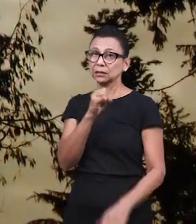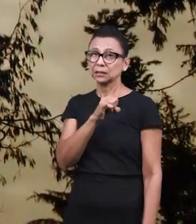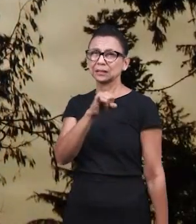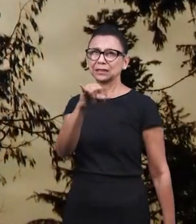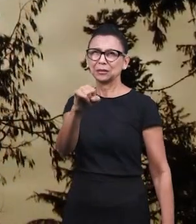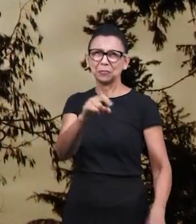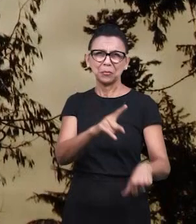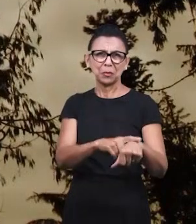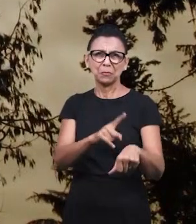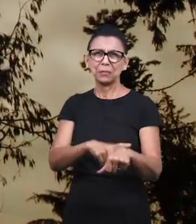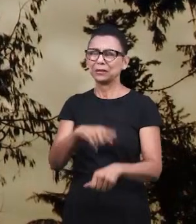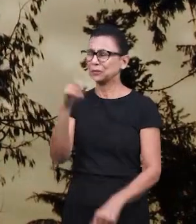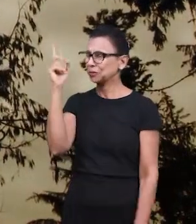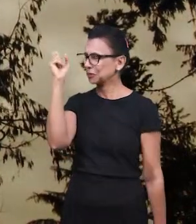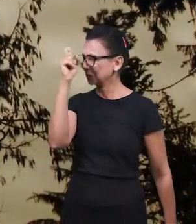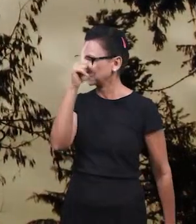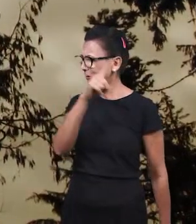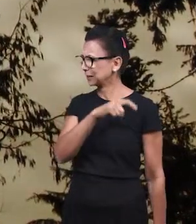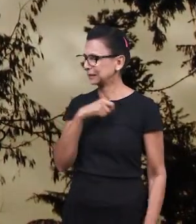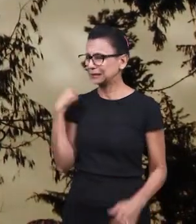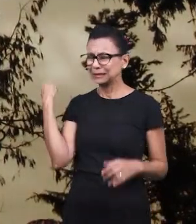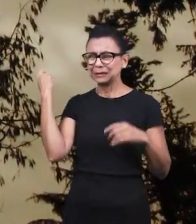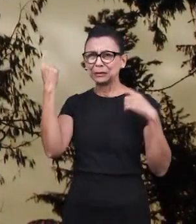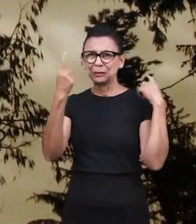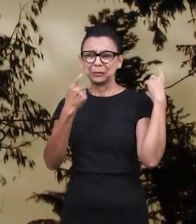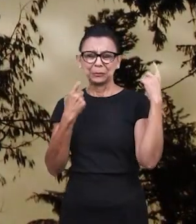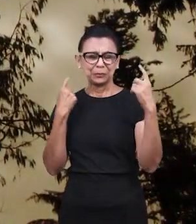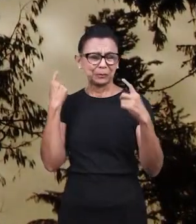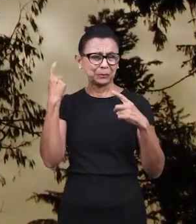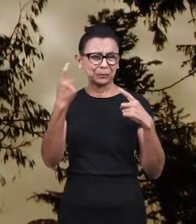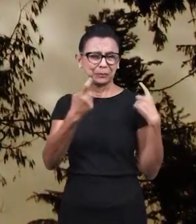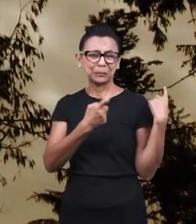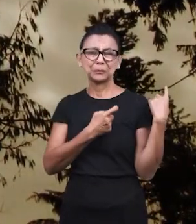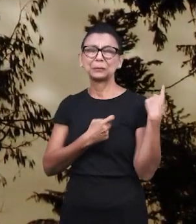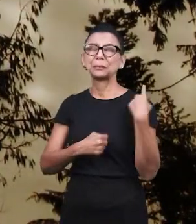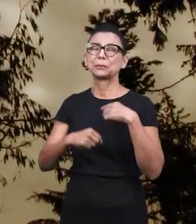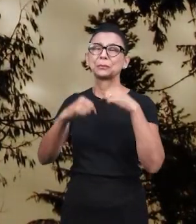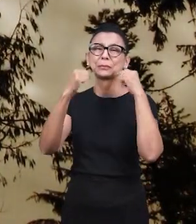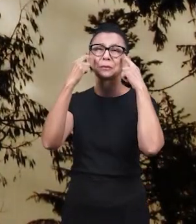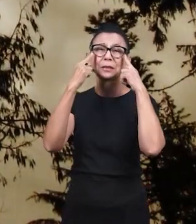Se teus momentos trazem tormentos que fazem